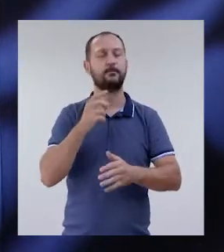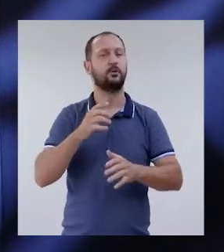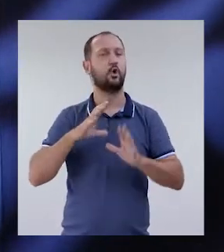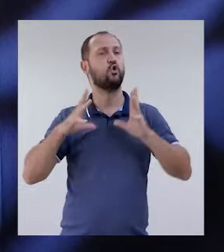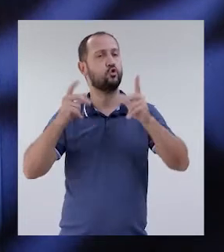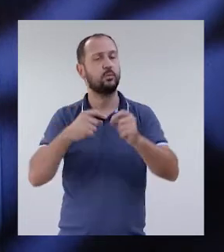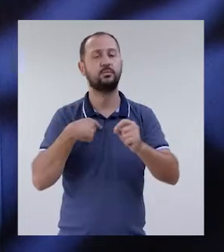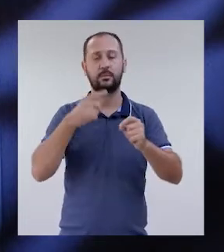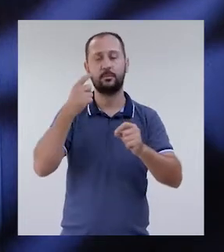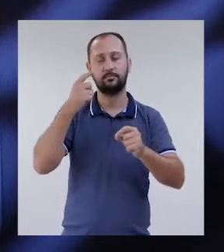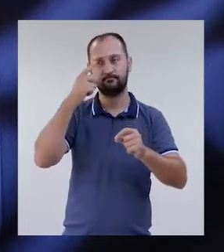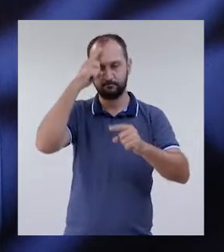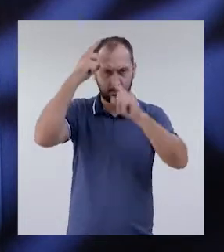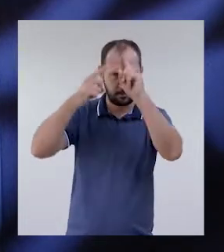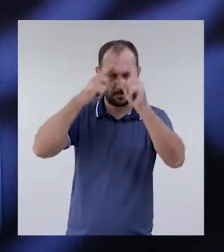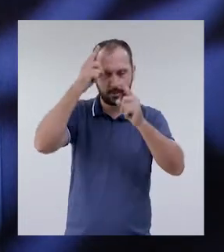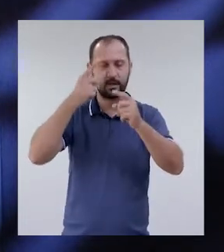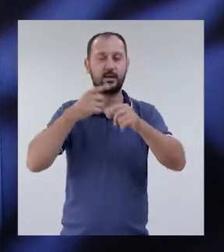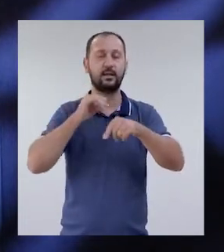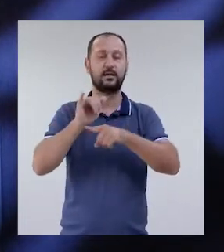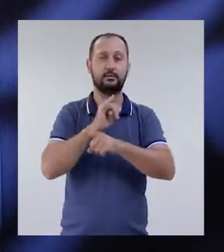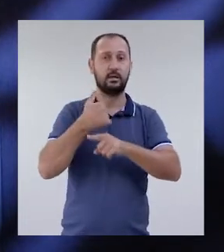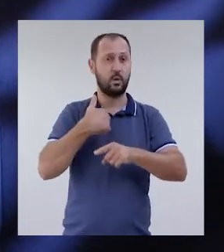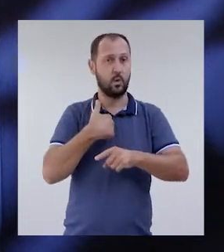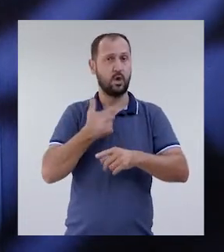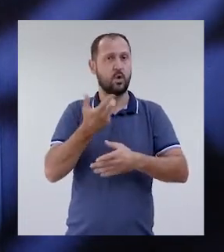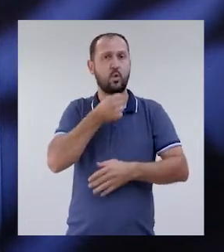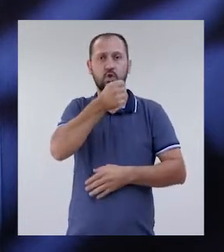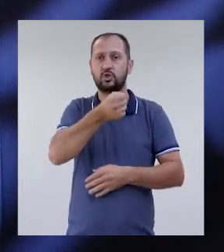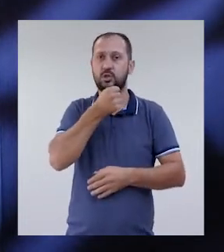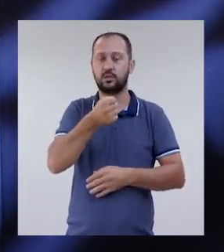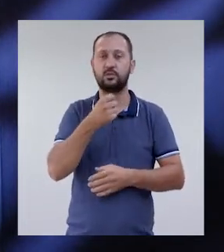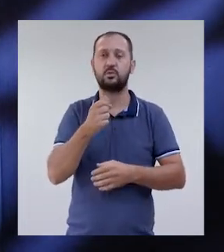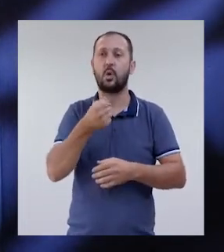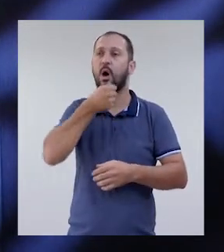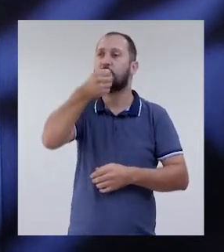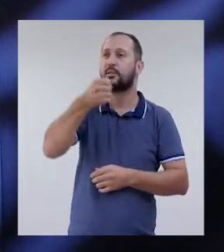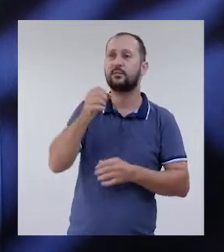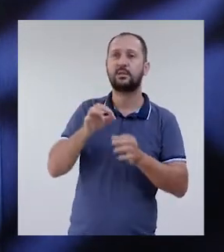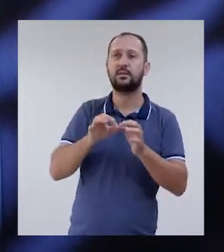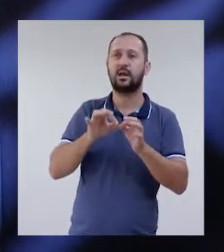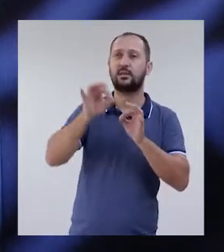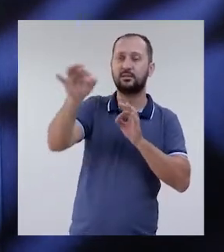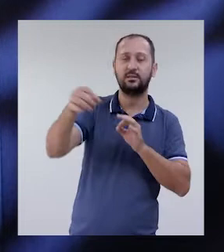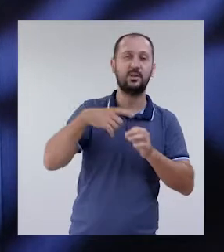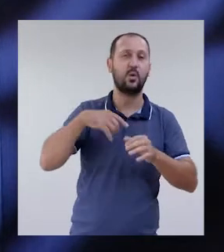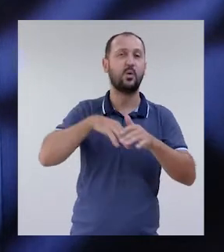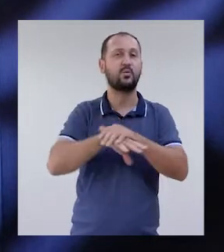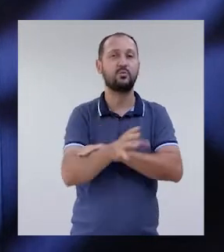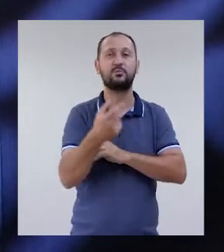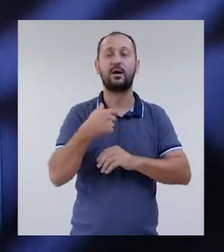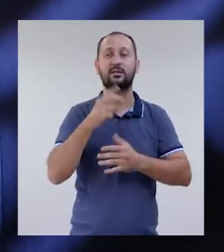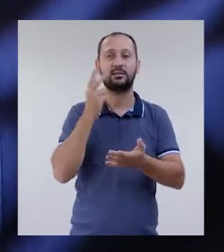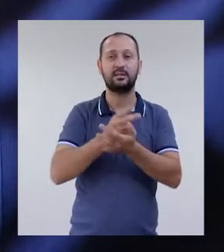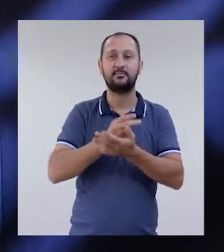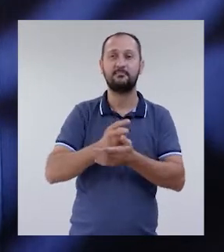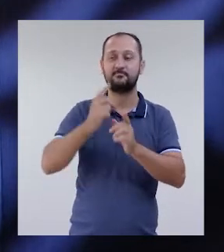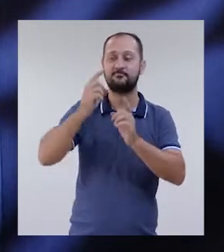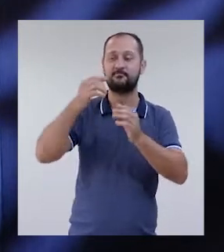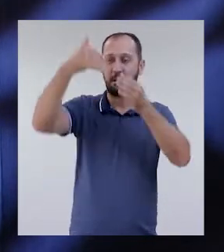gente estar todo mundo se reinventando, eu aqui também como jornalista entrevistando por distância, tão acostumado